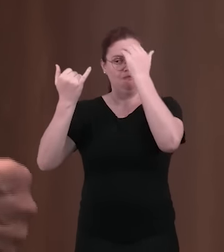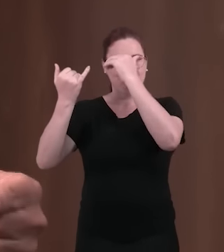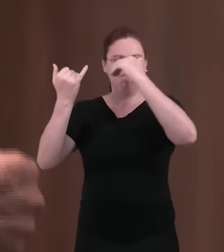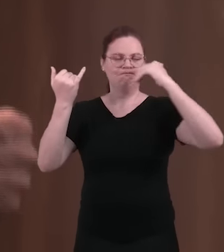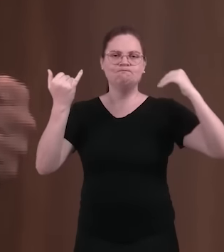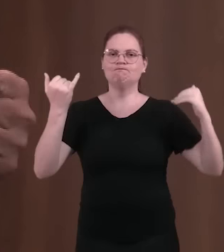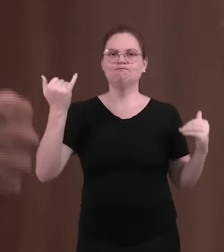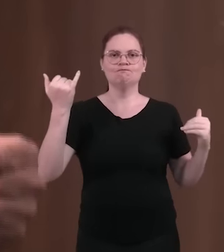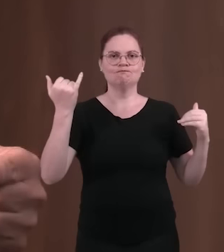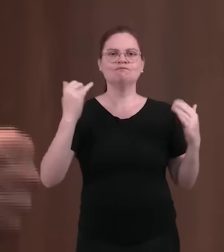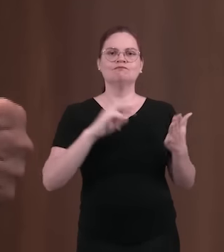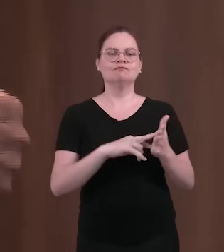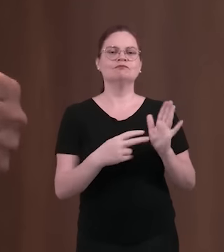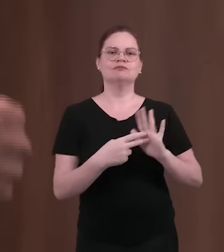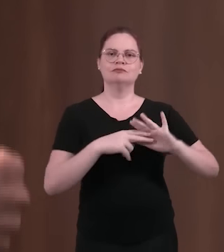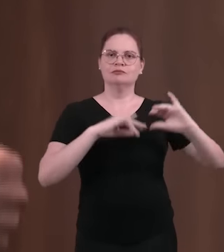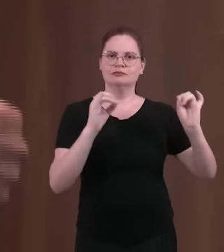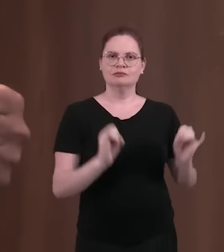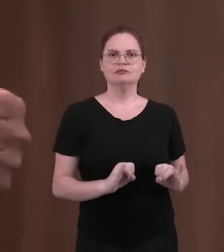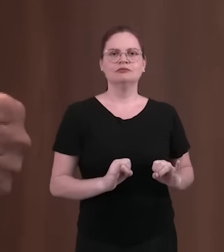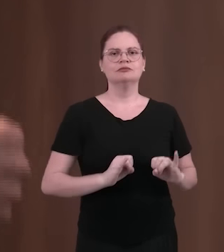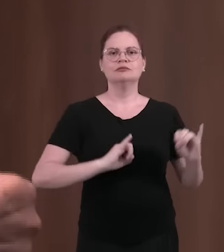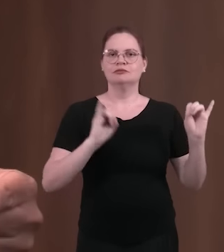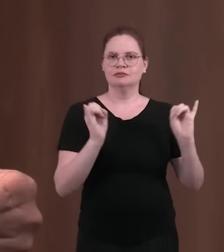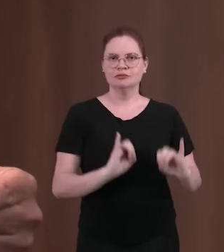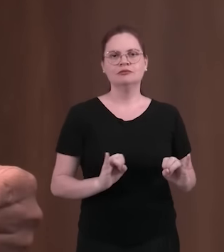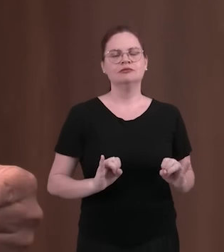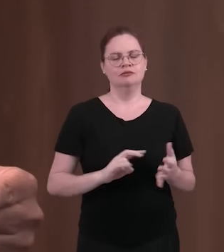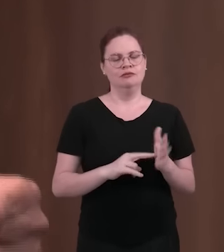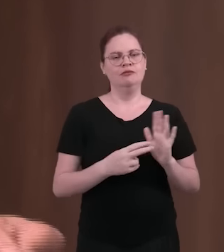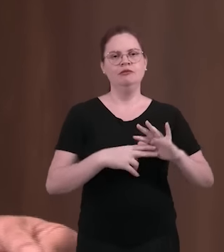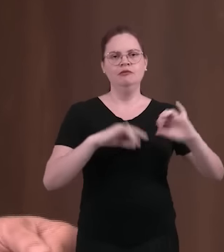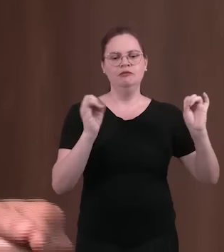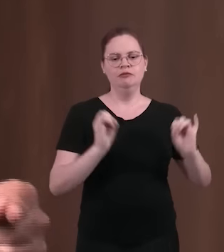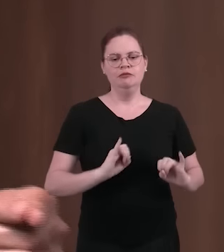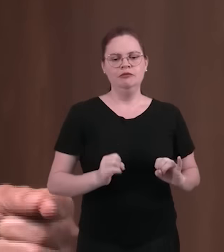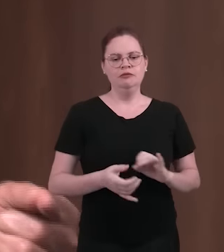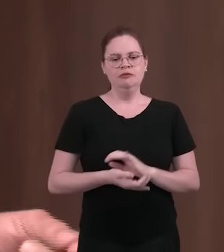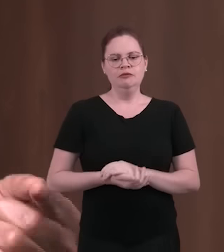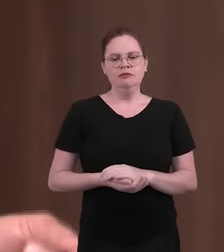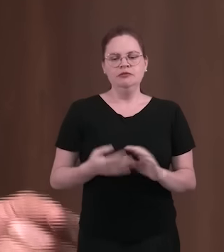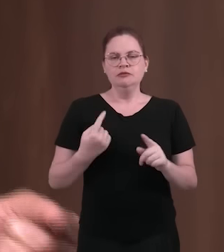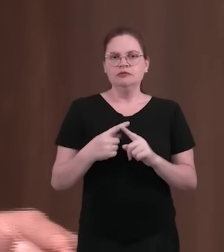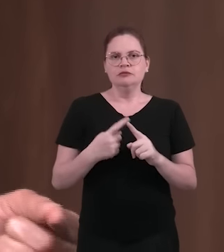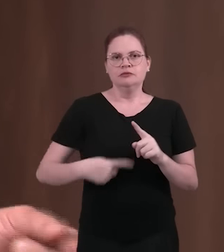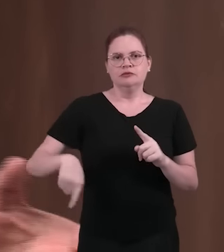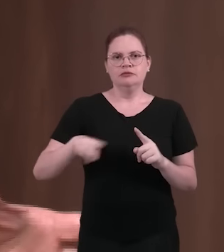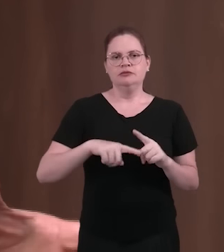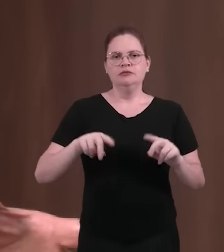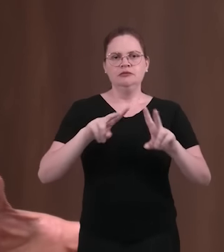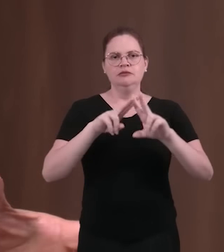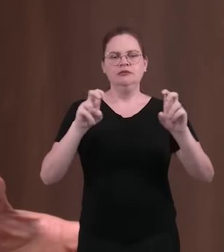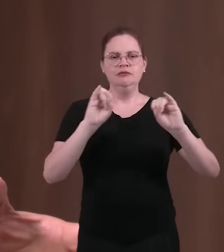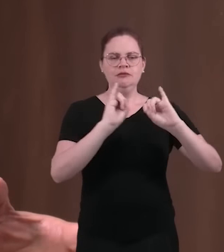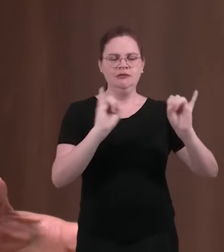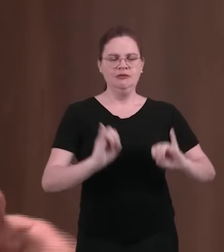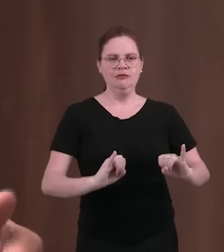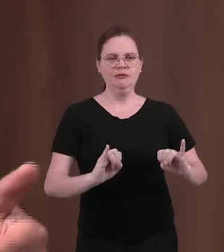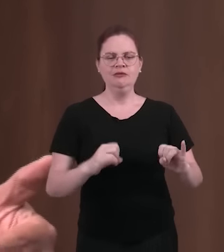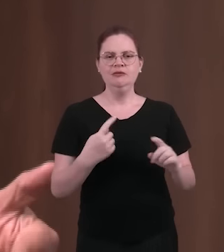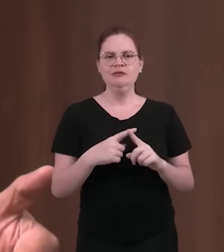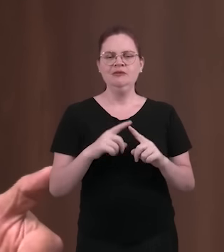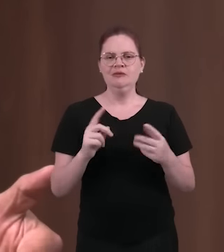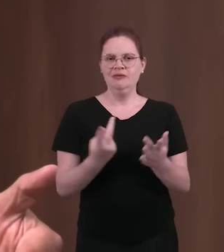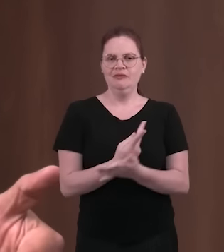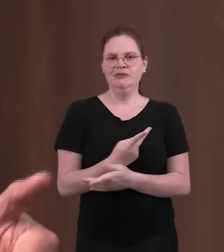é um ato de idolatria. Por que nós falamos sobre idolatria, essa questão? Porque